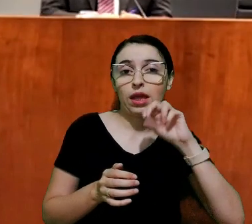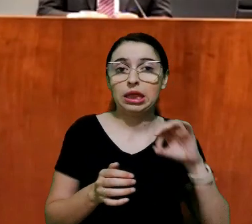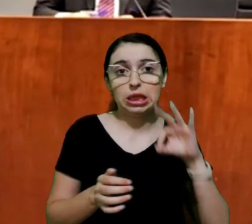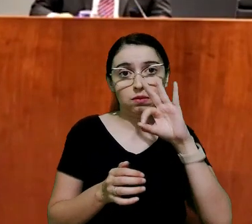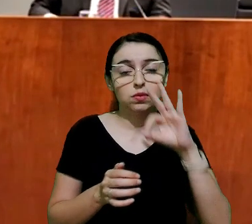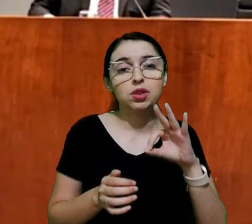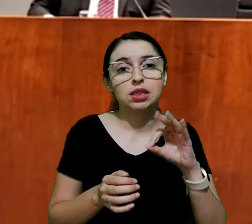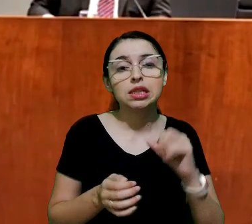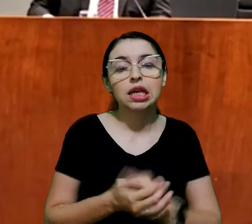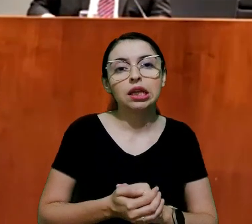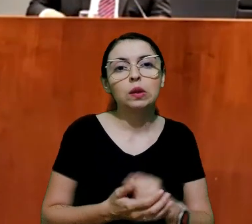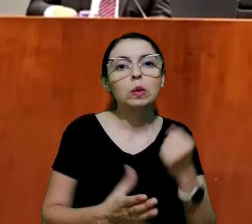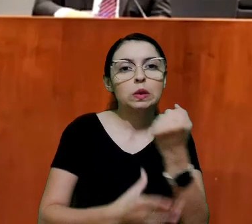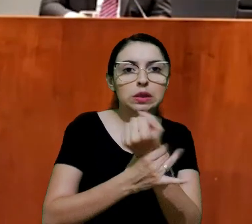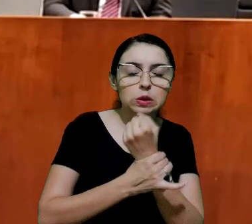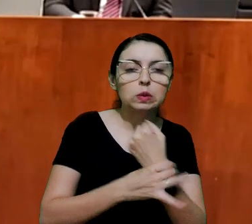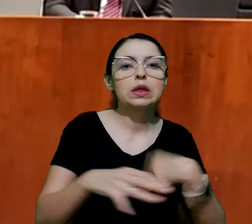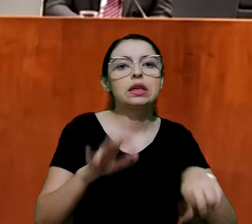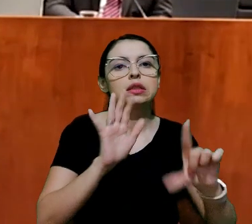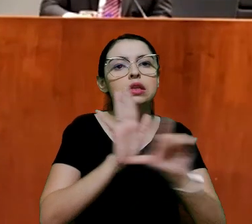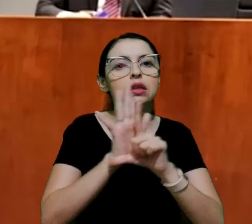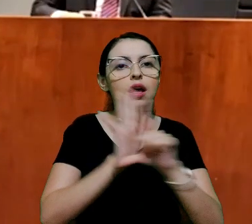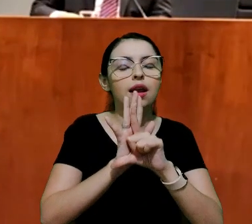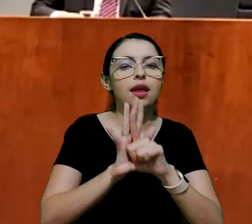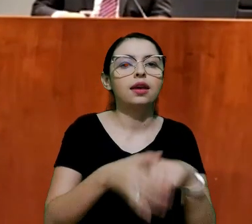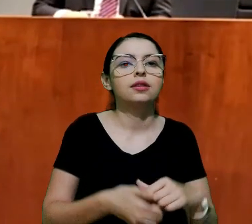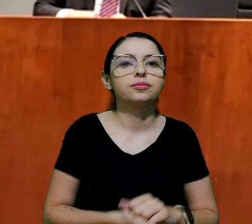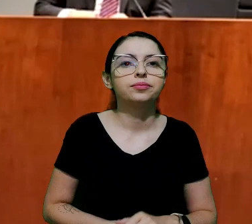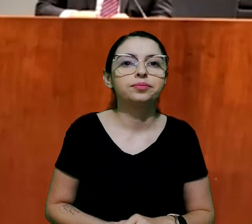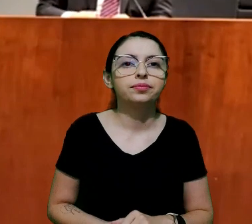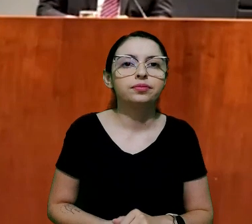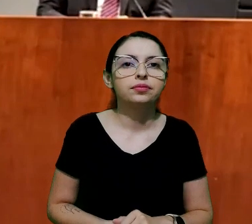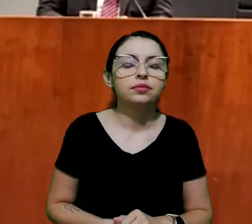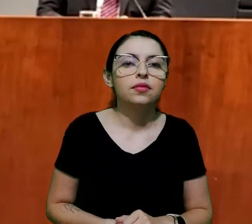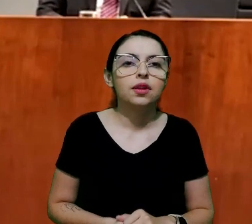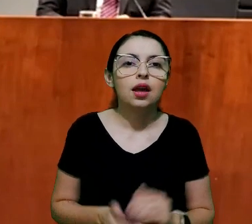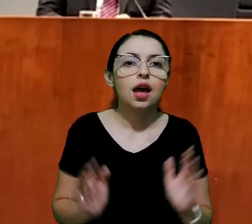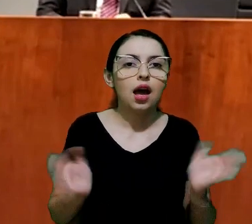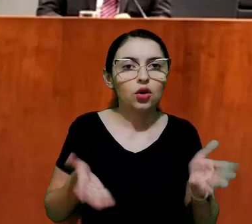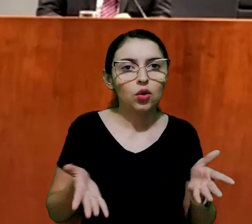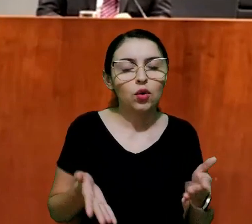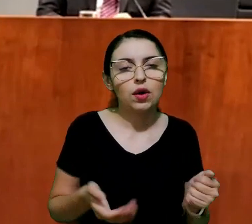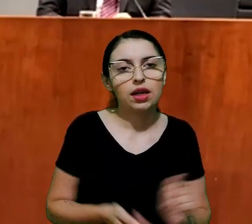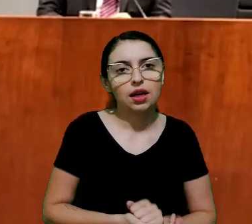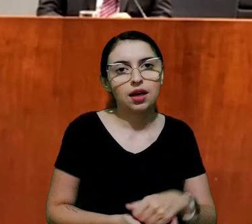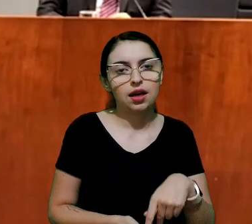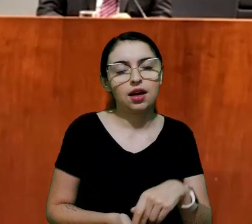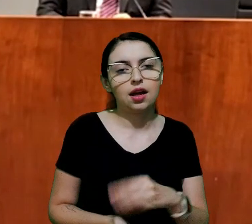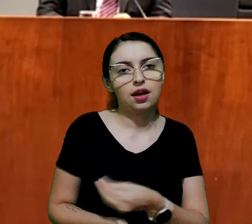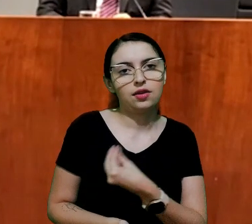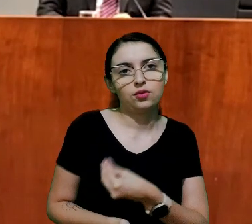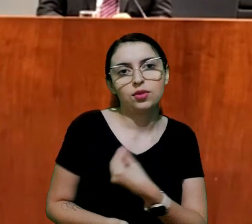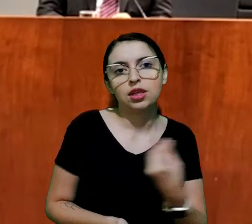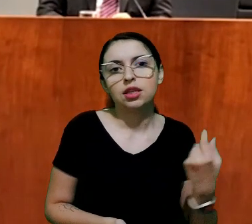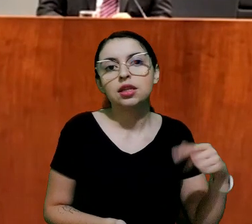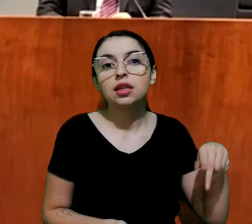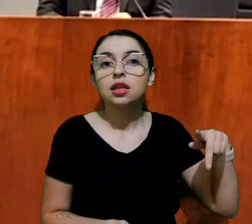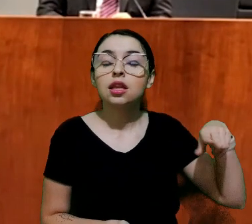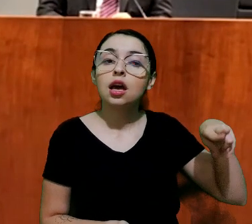lhe assegura. Agora, eu queria aproveitar aqui a presença da professora Rosa